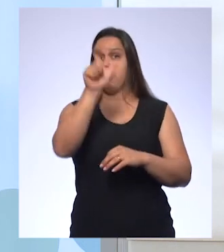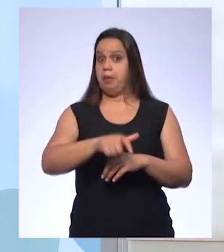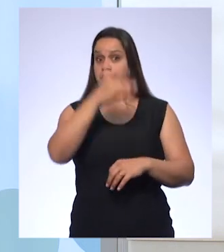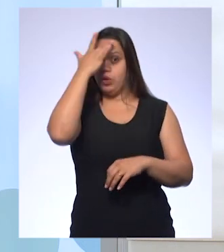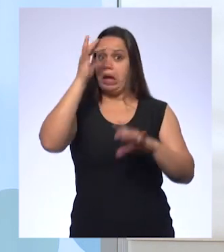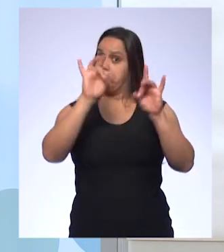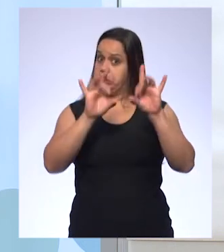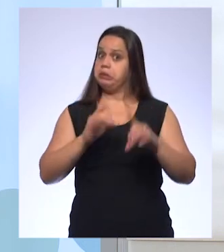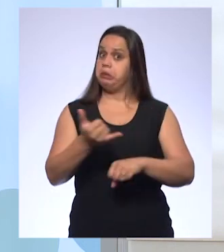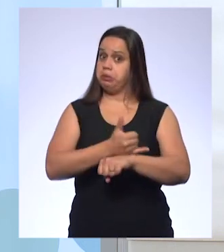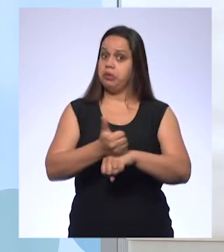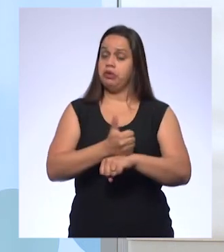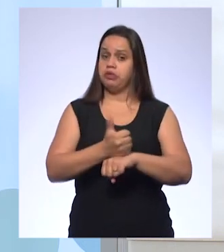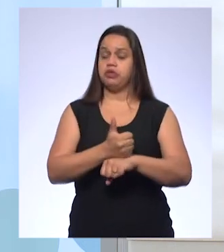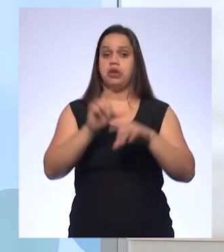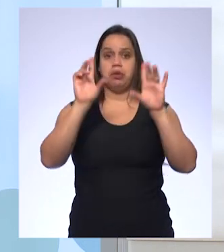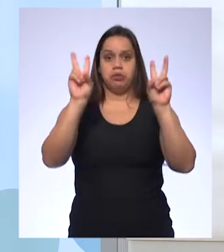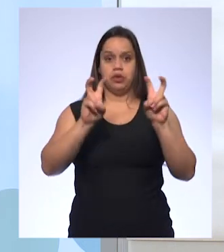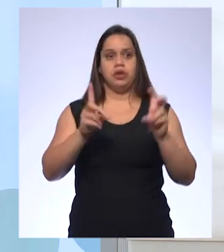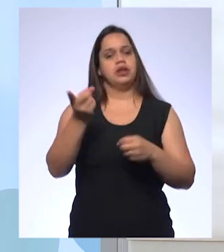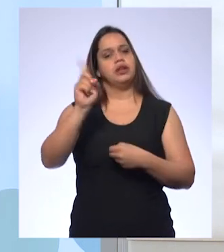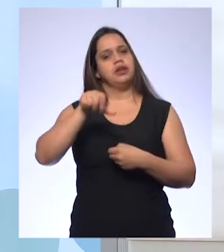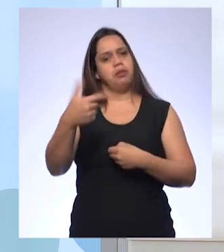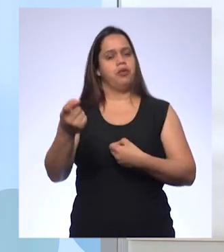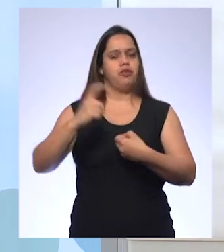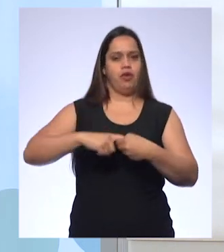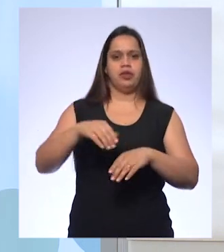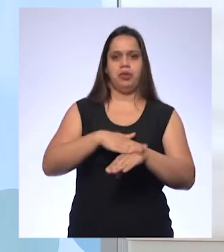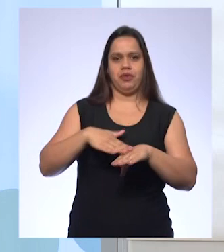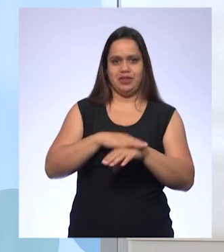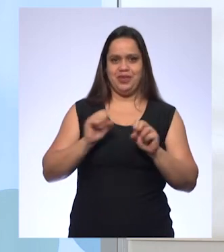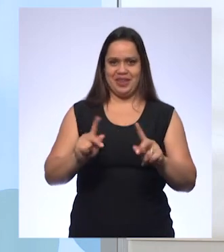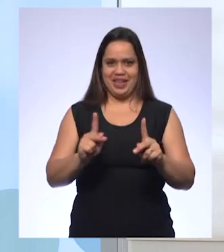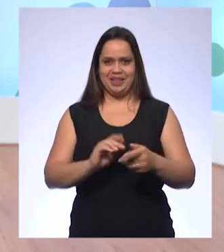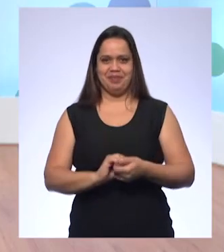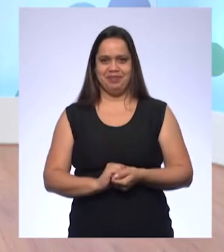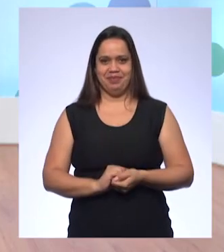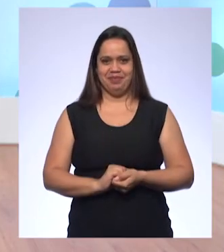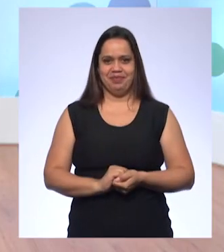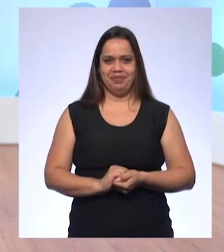assunto. E depois a gente volta para conversar, tá bom?